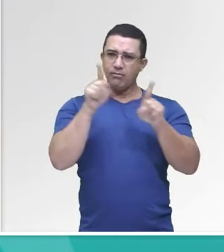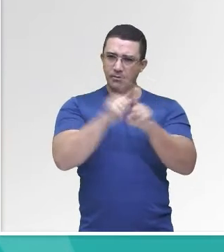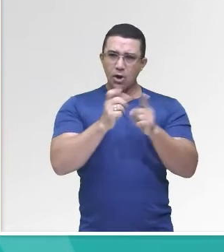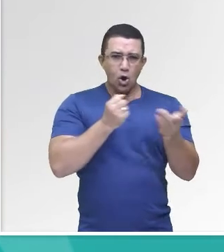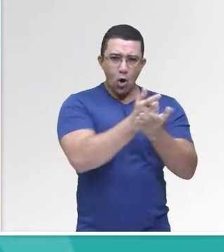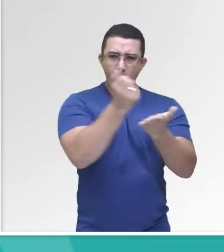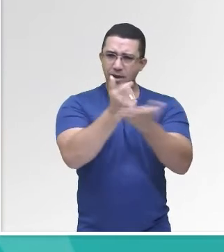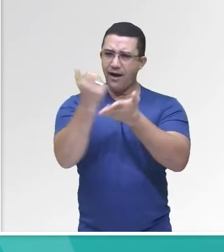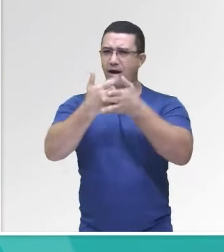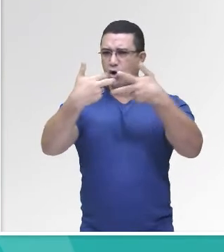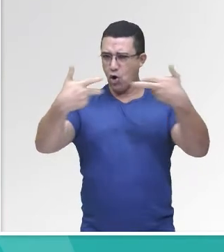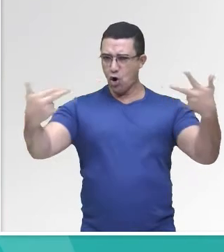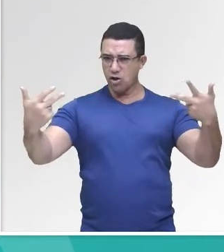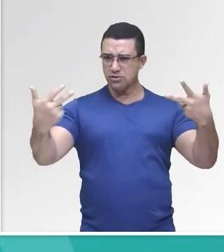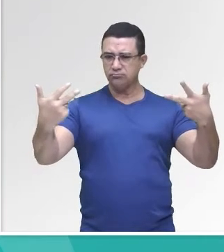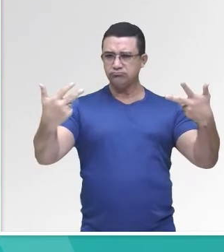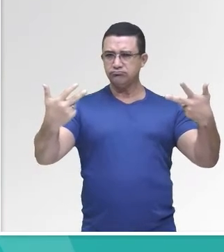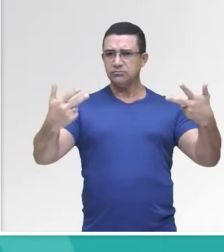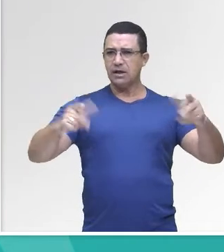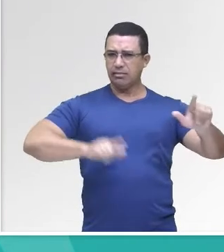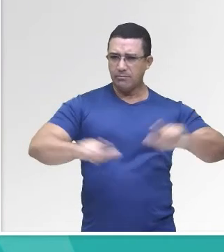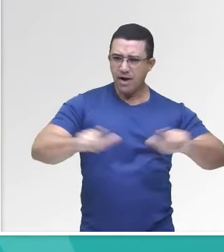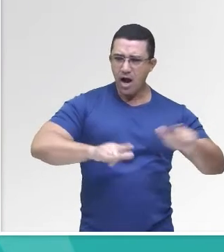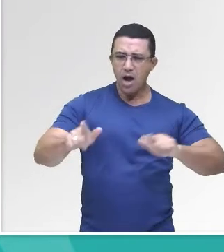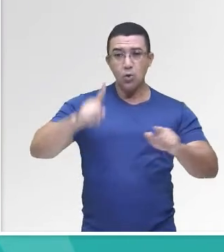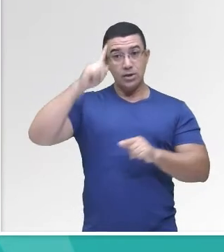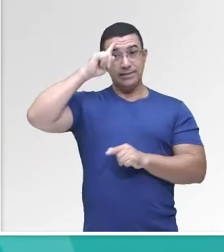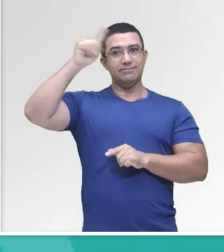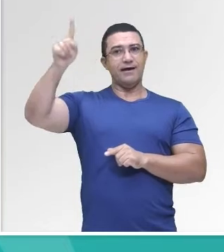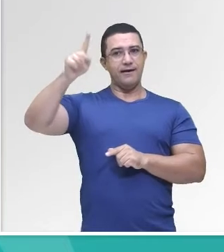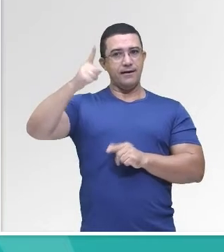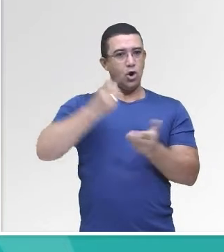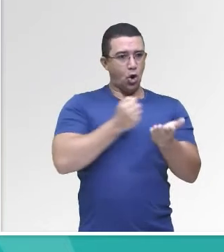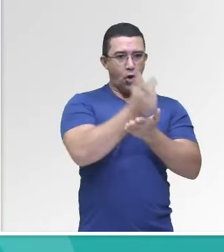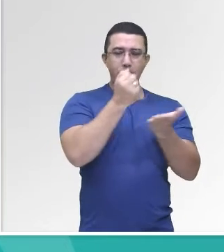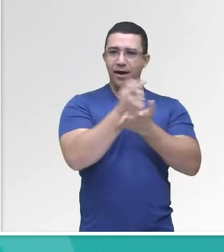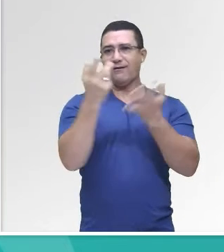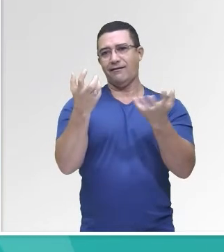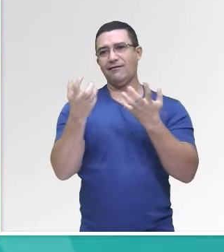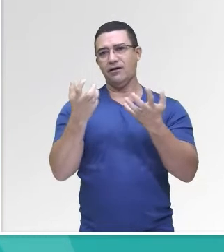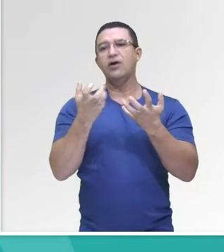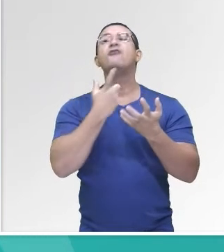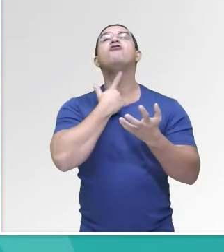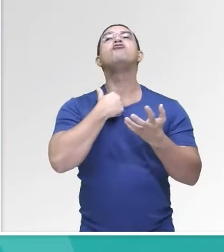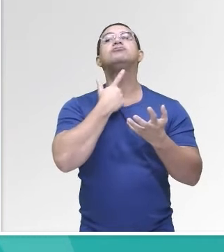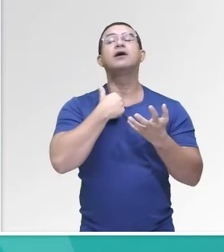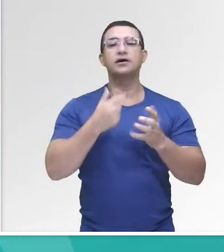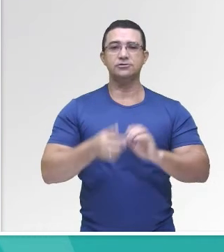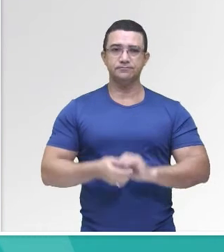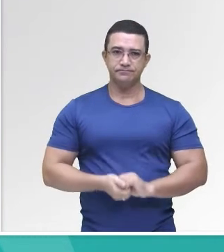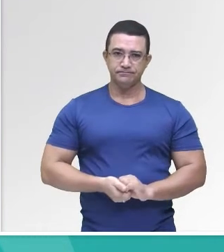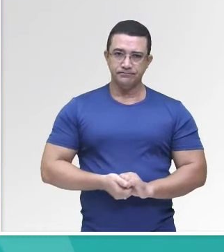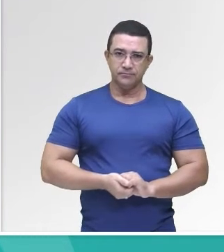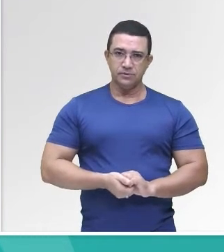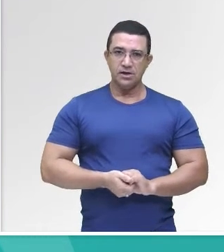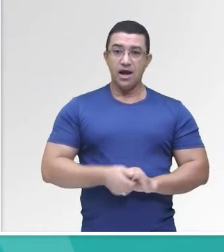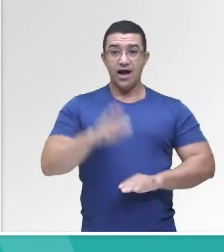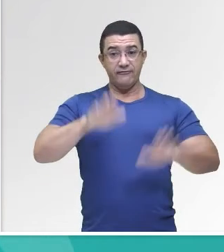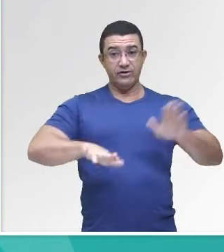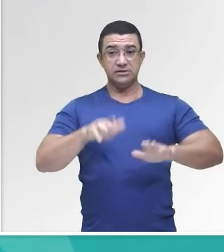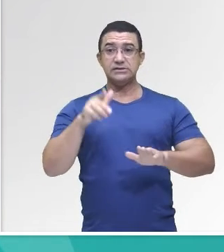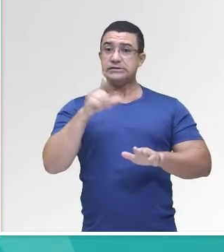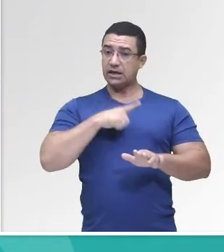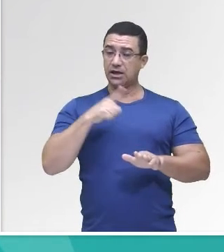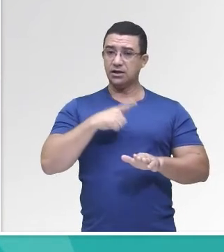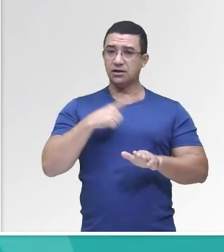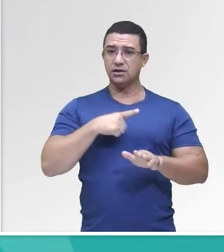producto, servicio o idea que se desea promocionar. Se emplean recursos distintos como